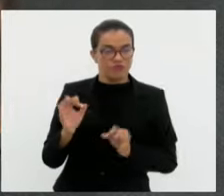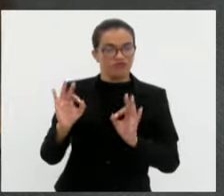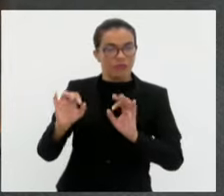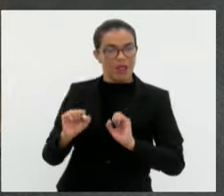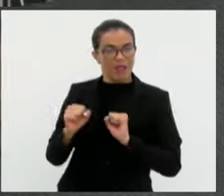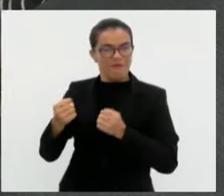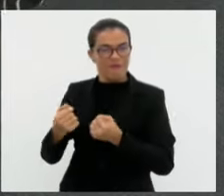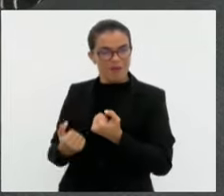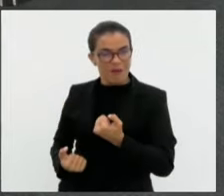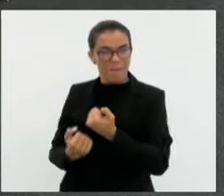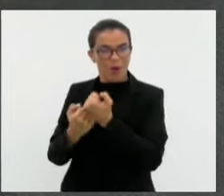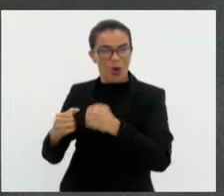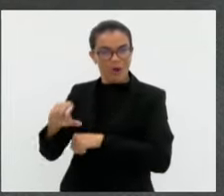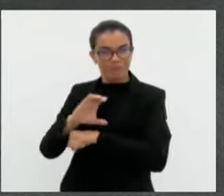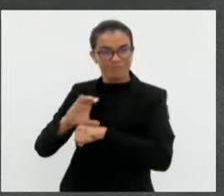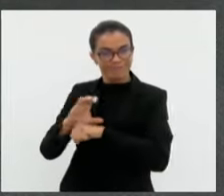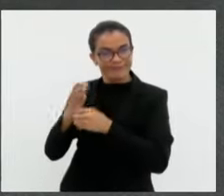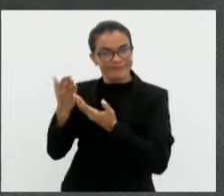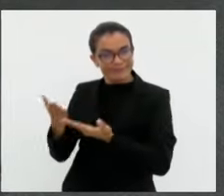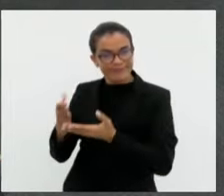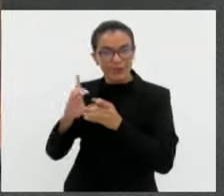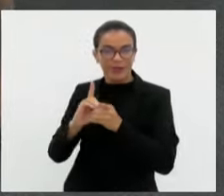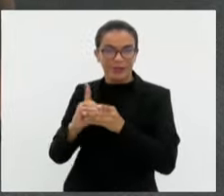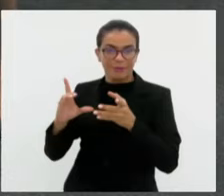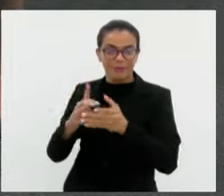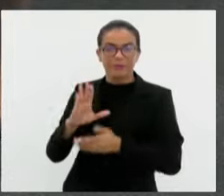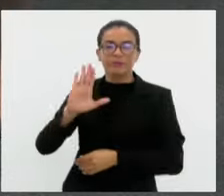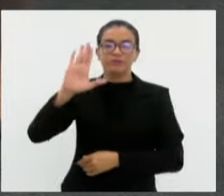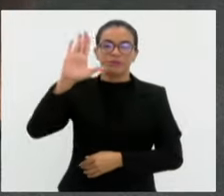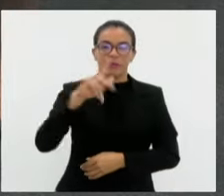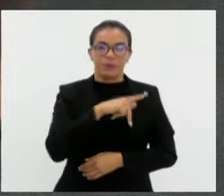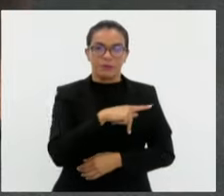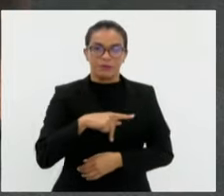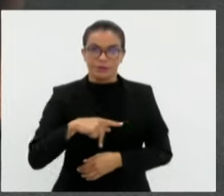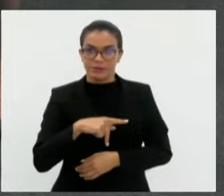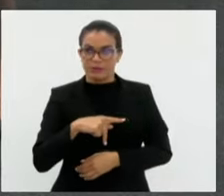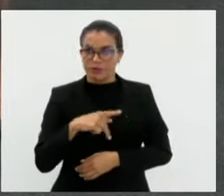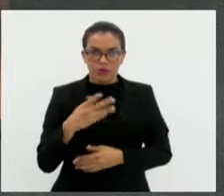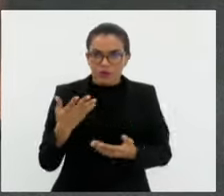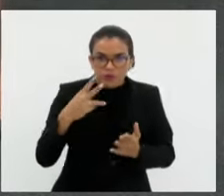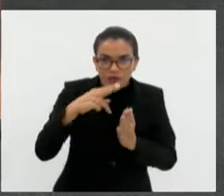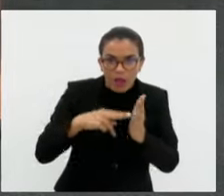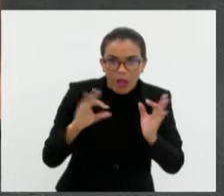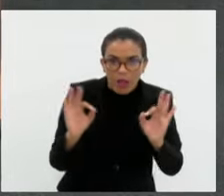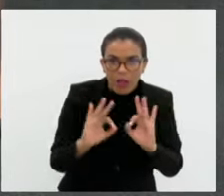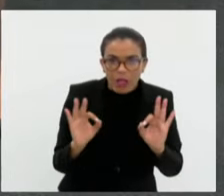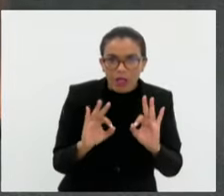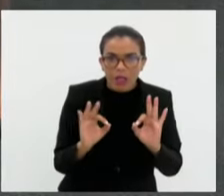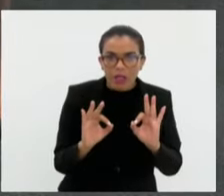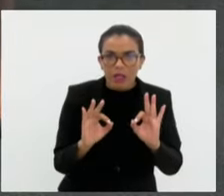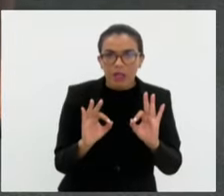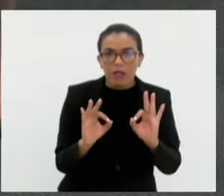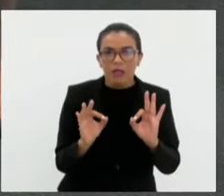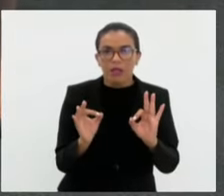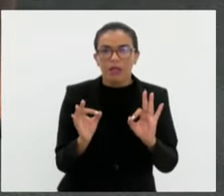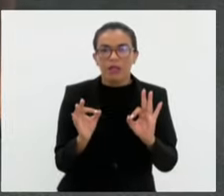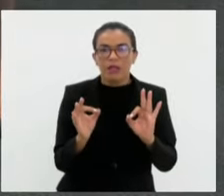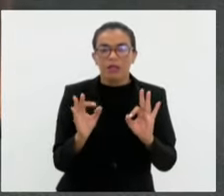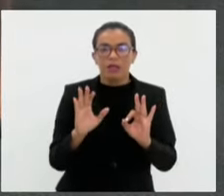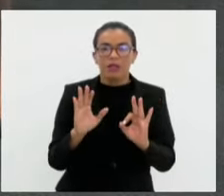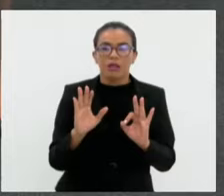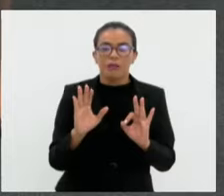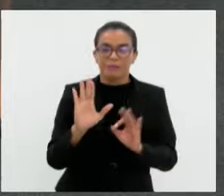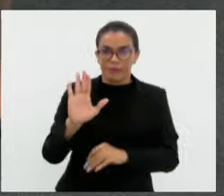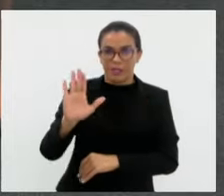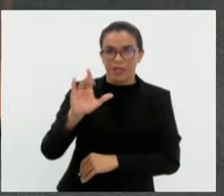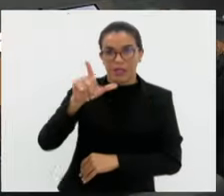constitucionalista, democrático, Rodrigo Amorim. Questão de ordem, presidente. Não vai ler a emenda? Questão de ordem, presidente. Luiz